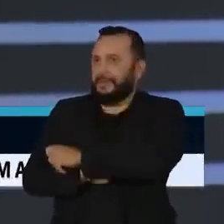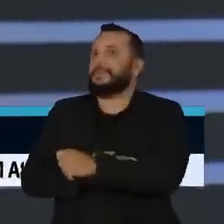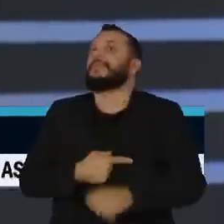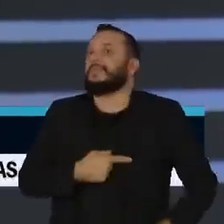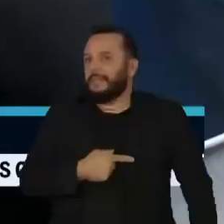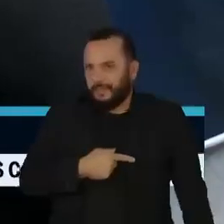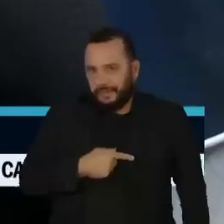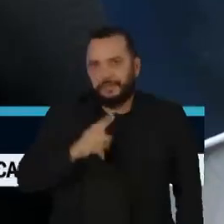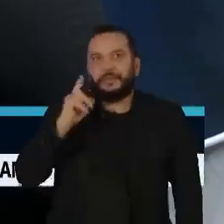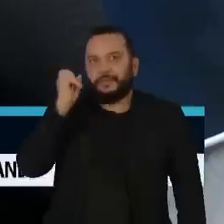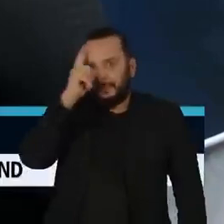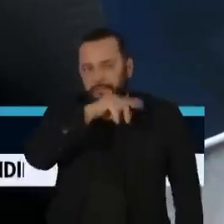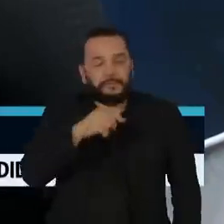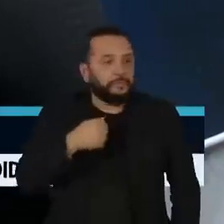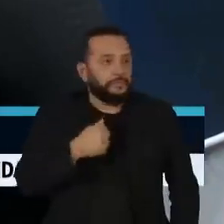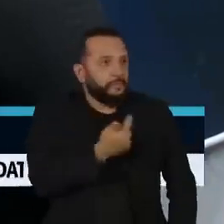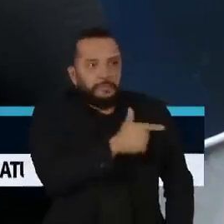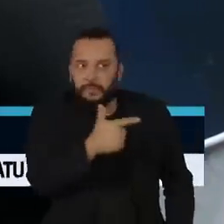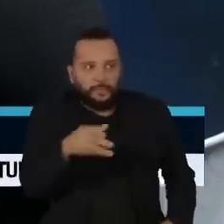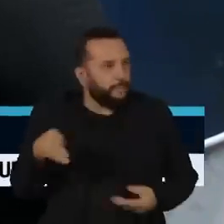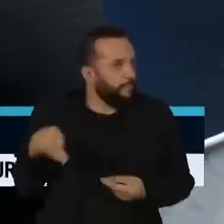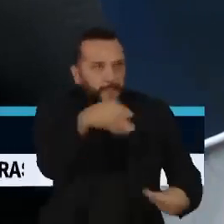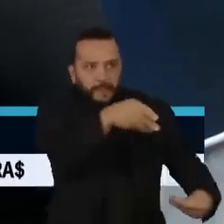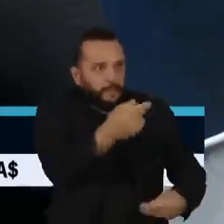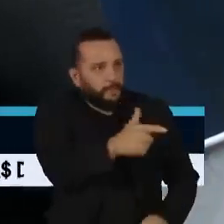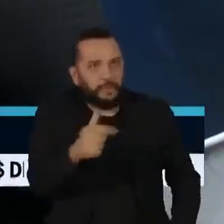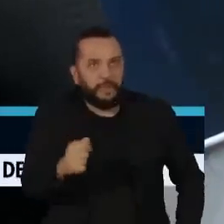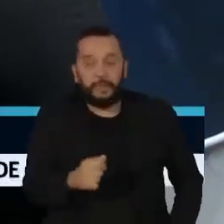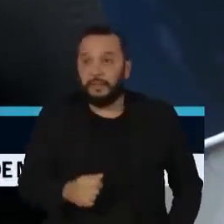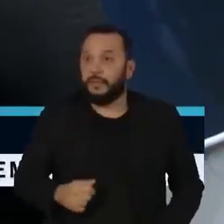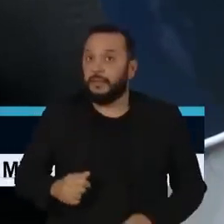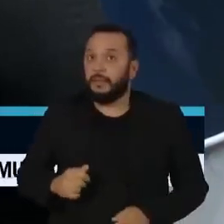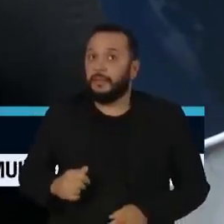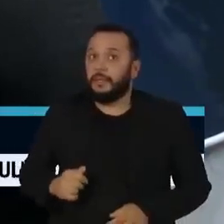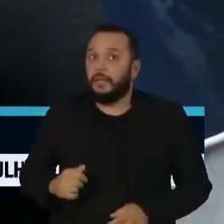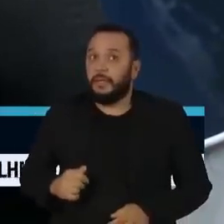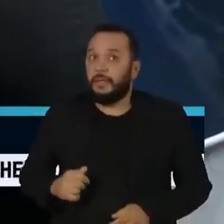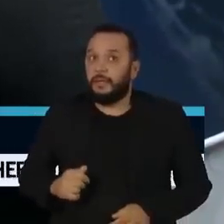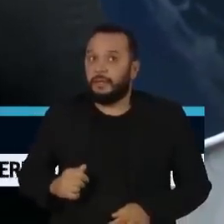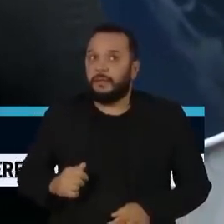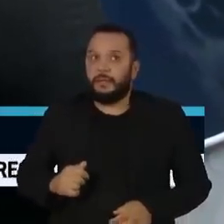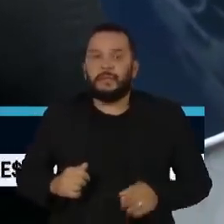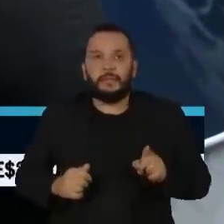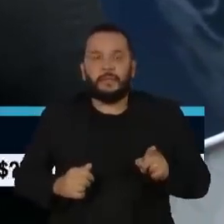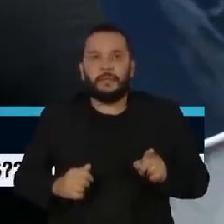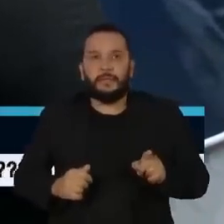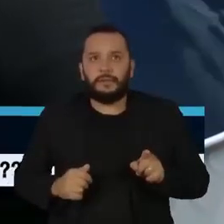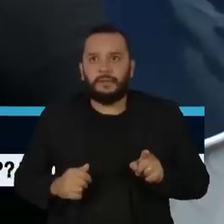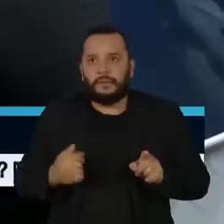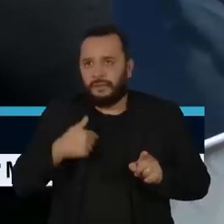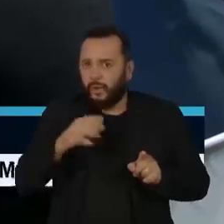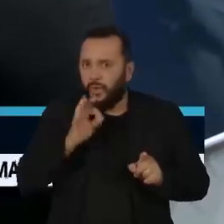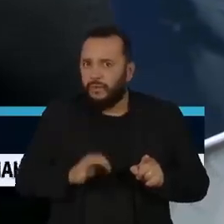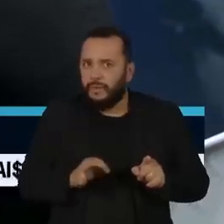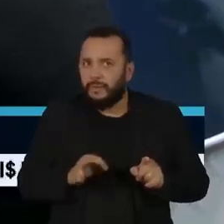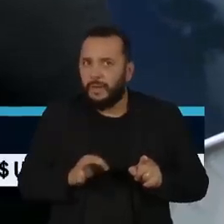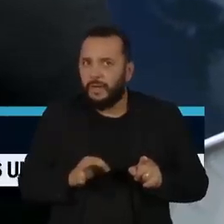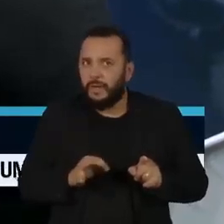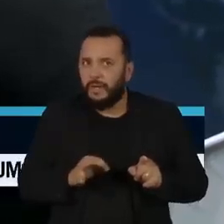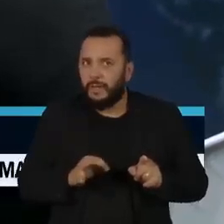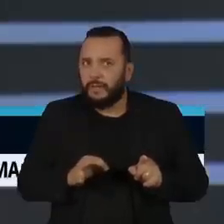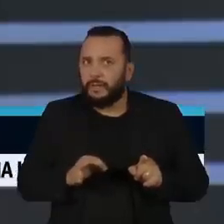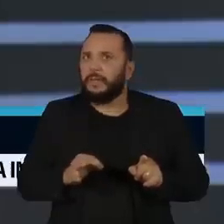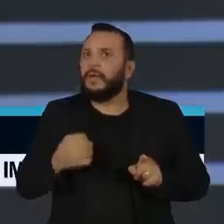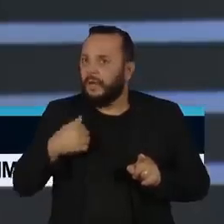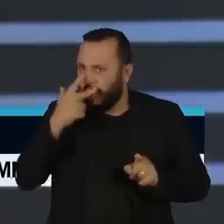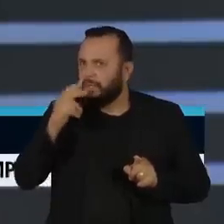difícil reverter não tem recurso ao STF sim Amanda você pode confirmar para mim que